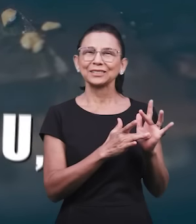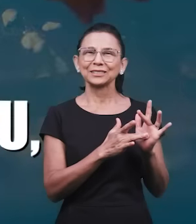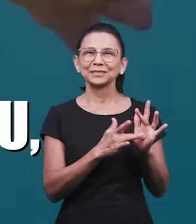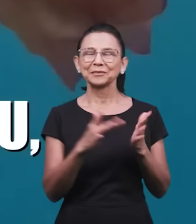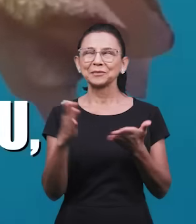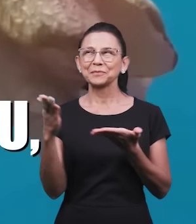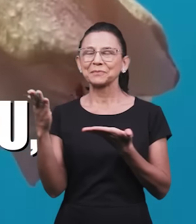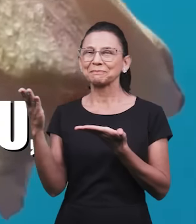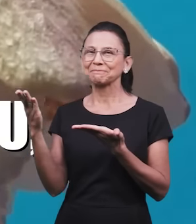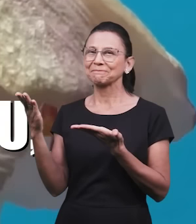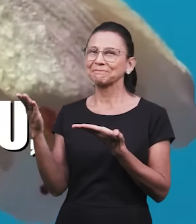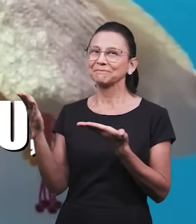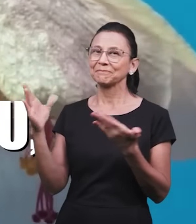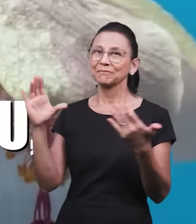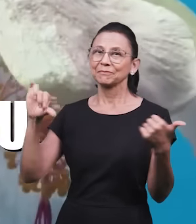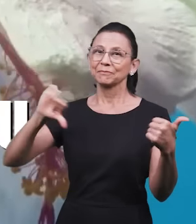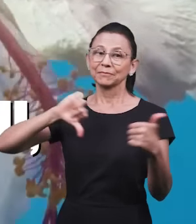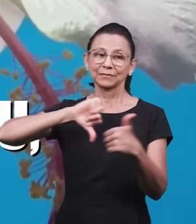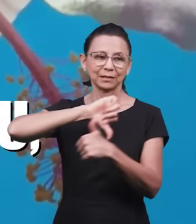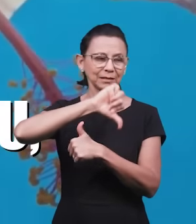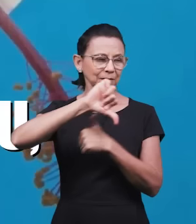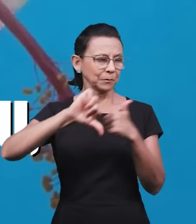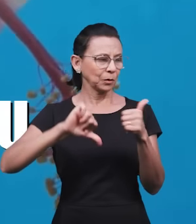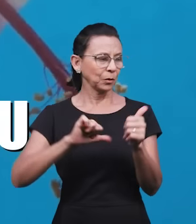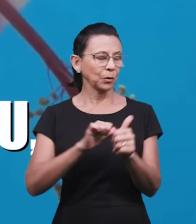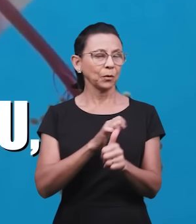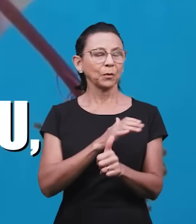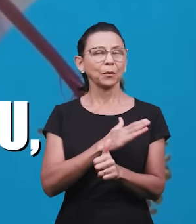Este mistério